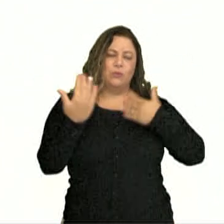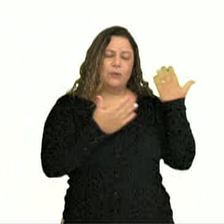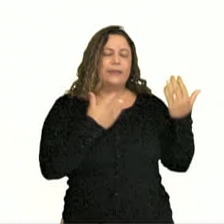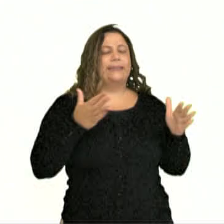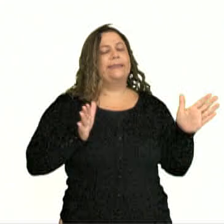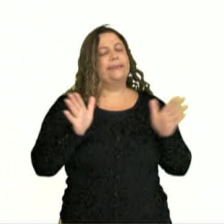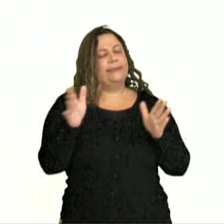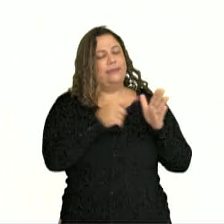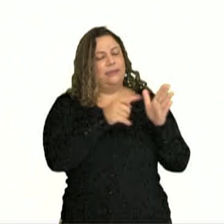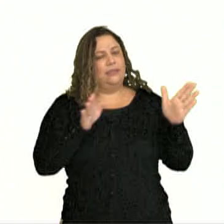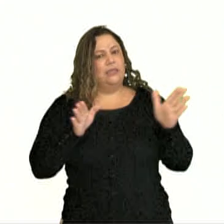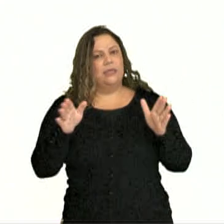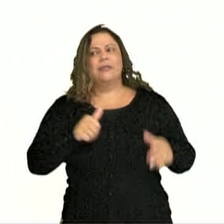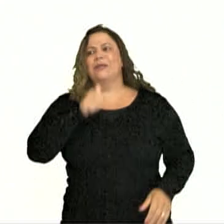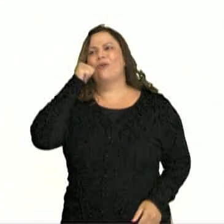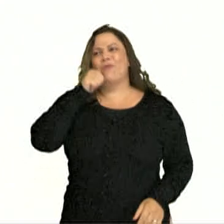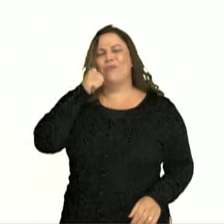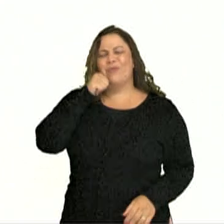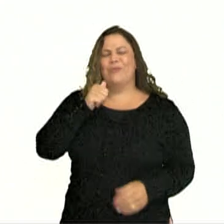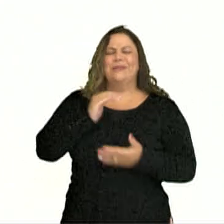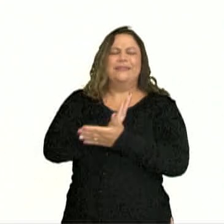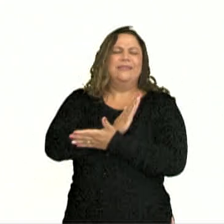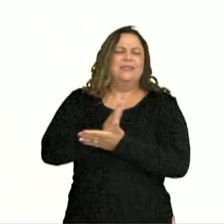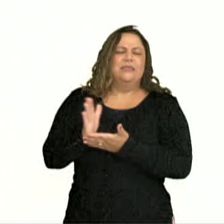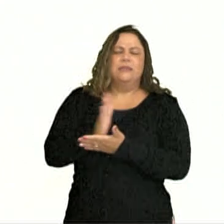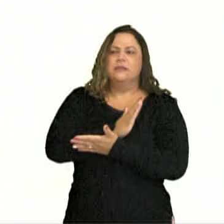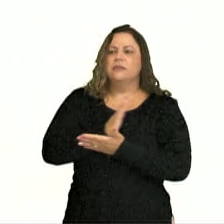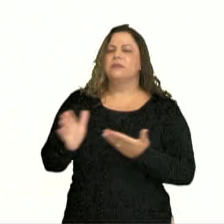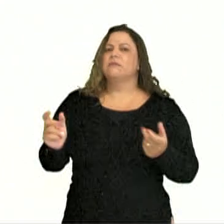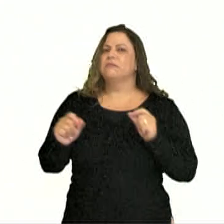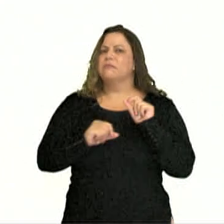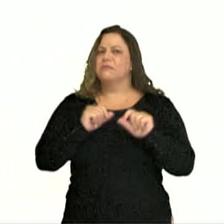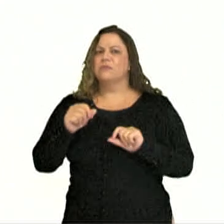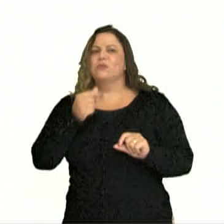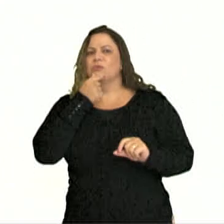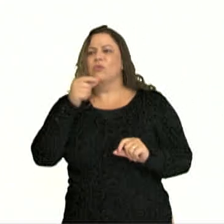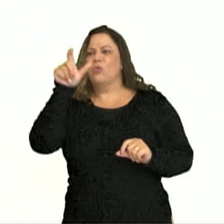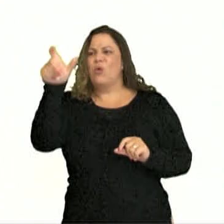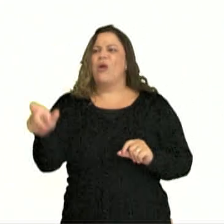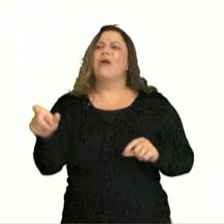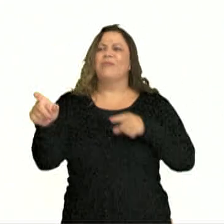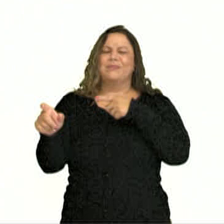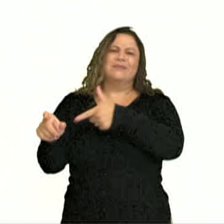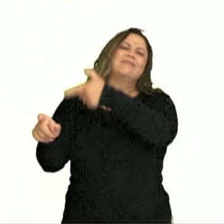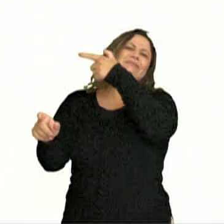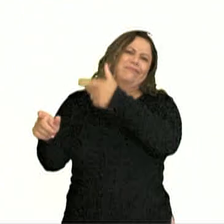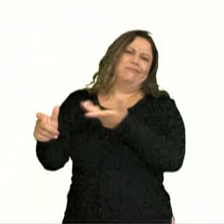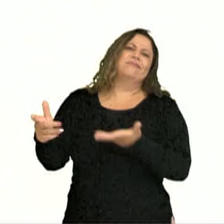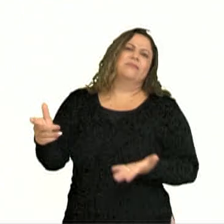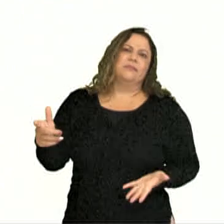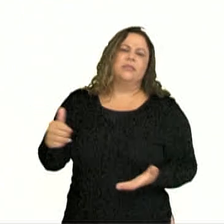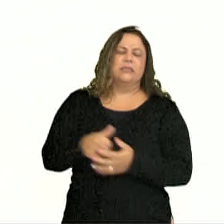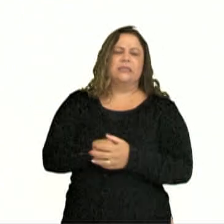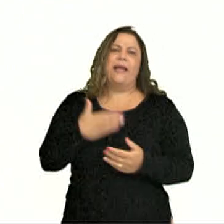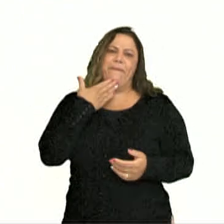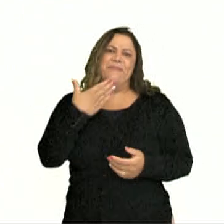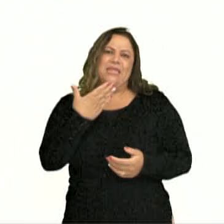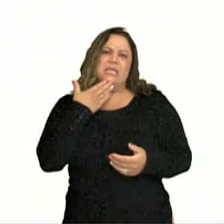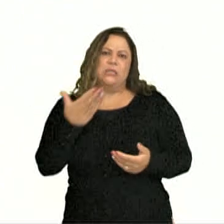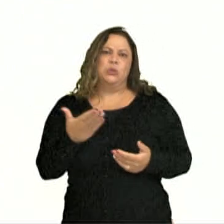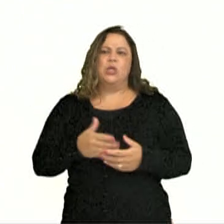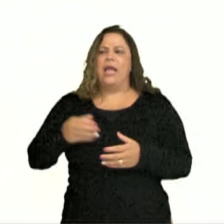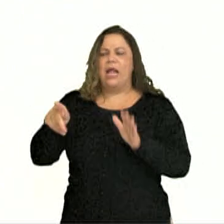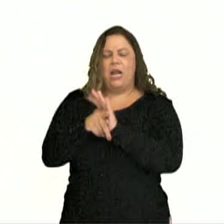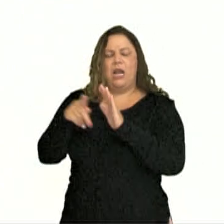uma mulher muito incomodada com o Marat encomendou a morte dele. Ela o